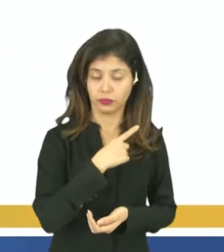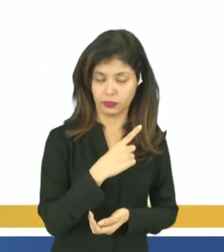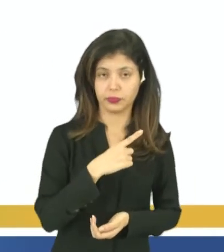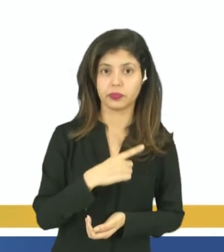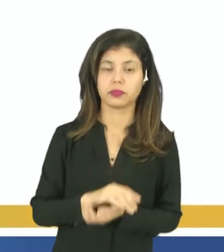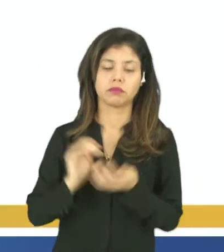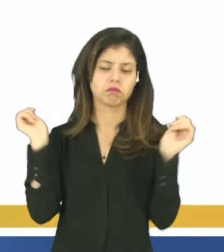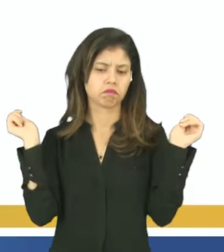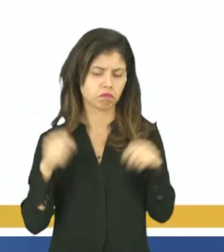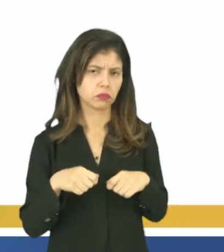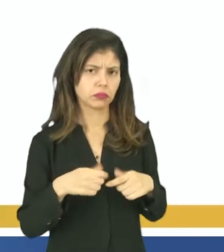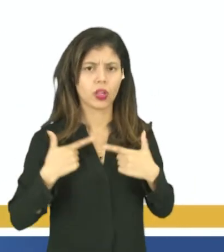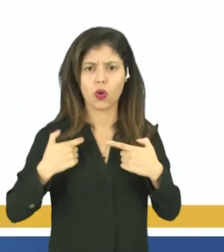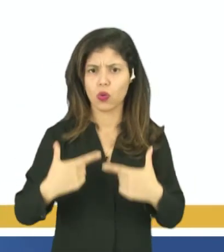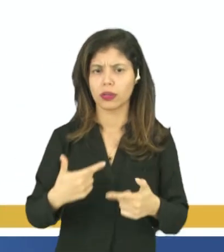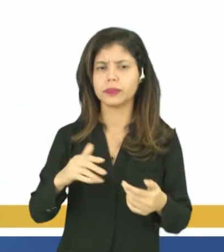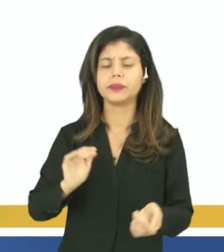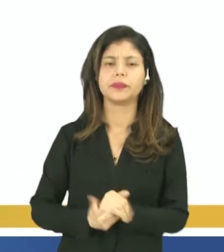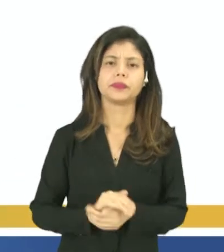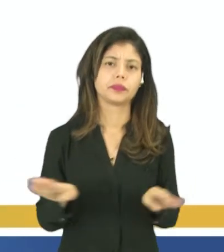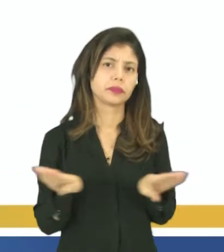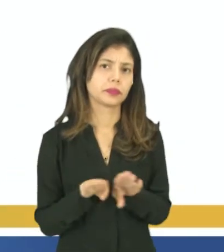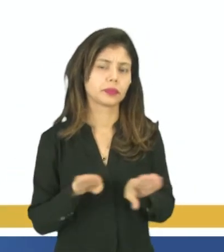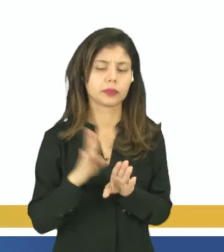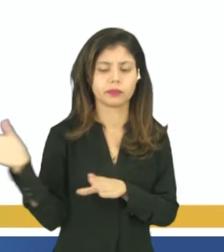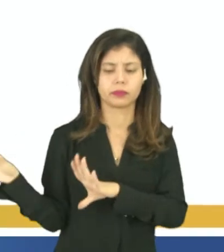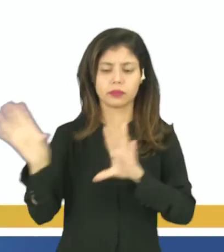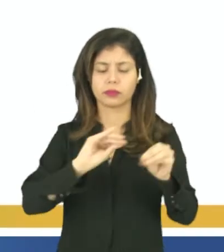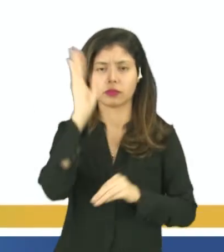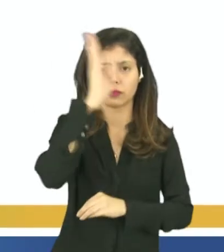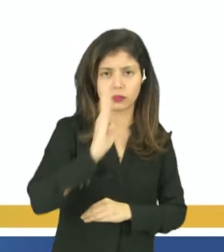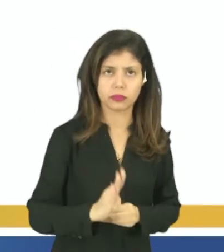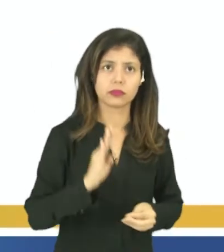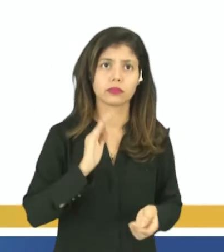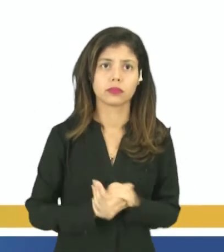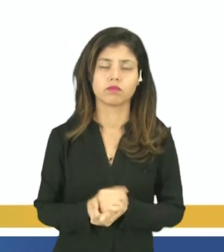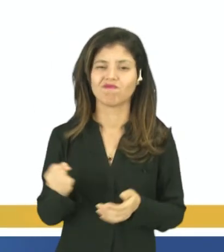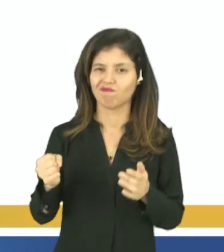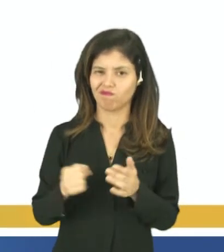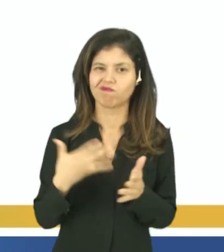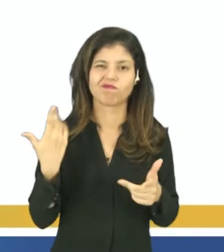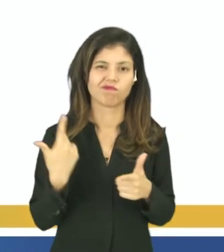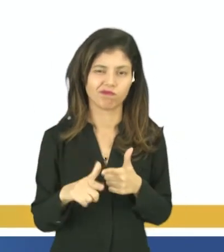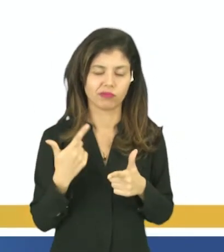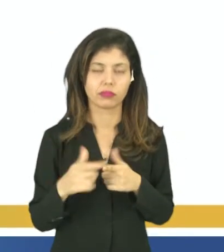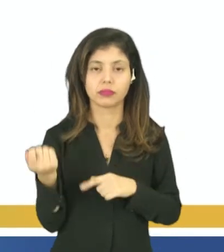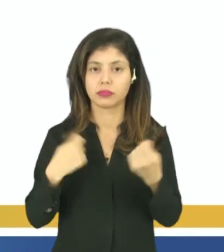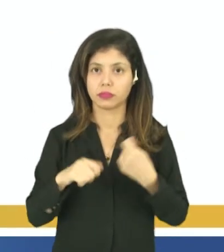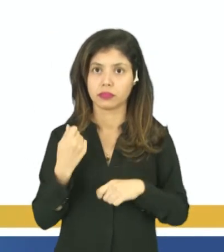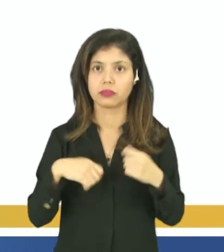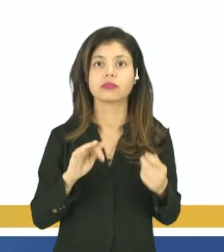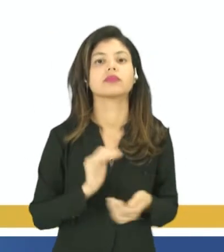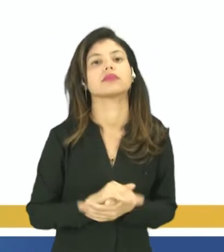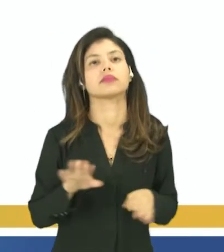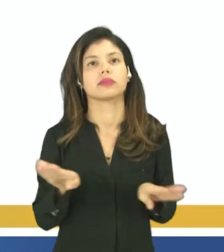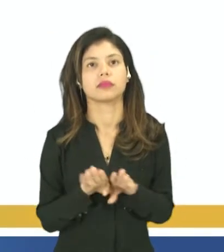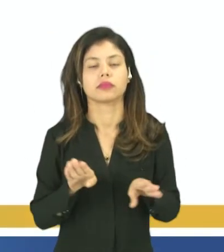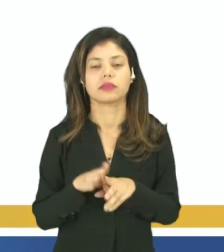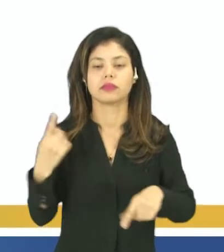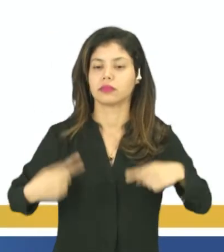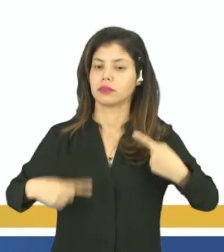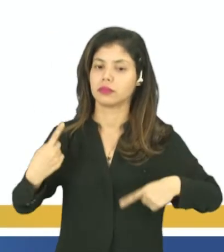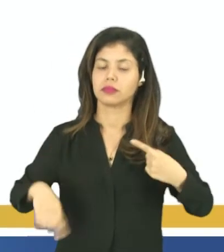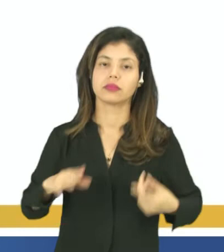possível guerra civil, traria ao Brasil uma série de consequências, tanto econômica, na política